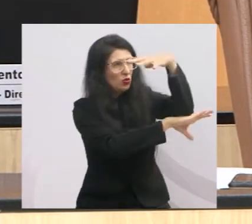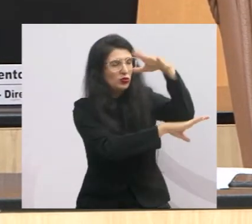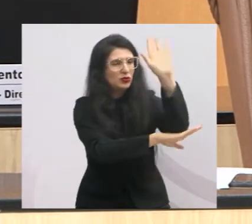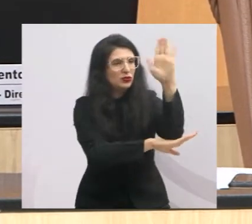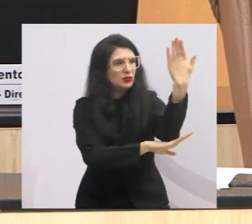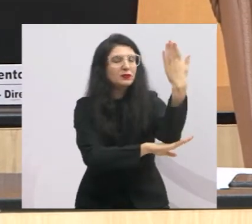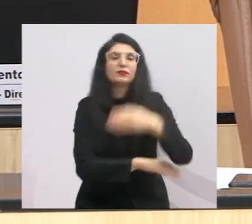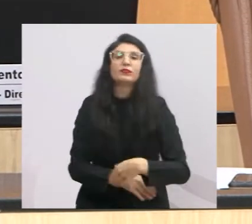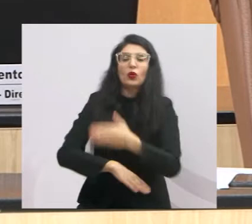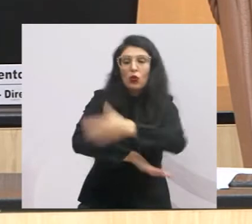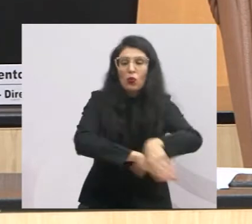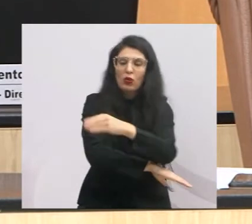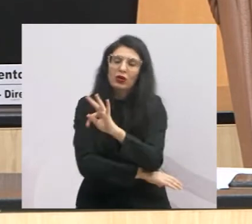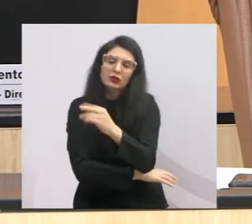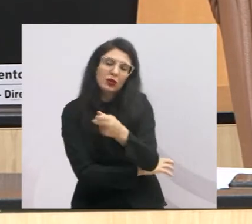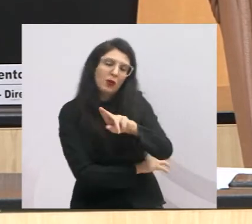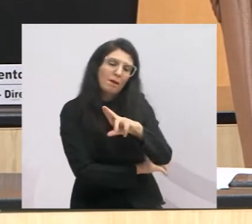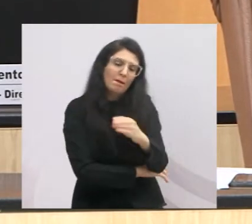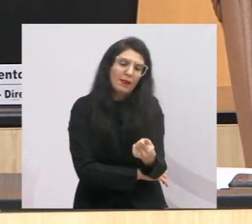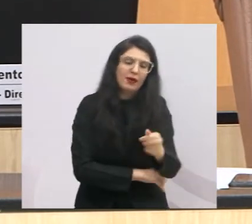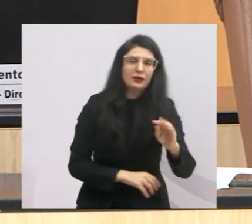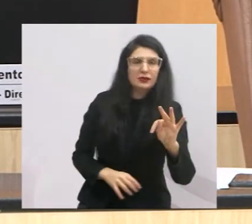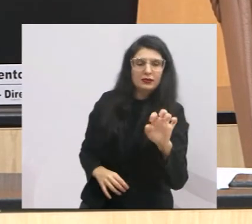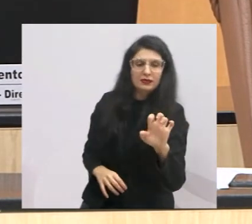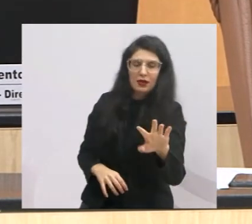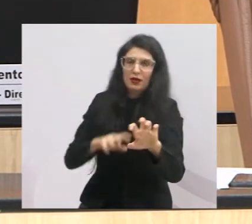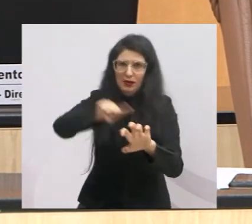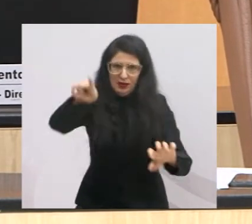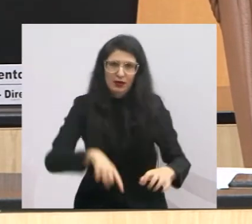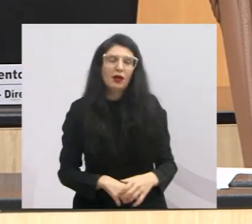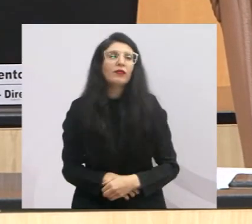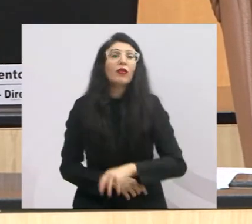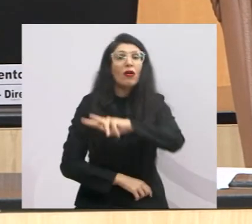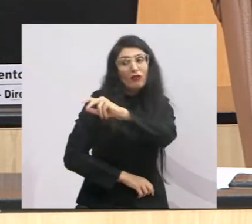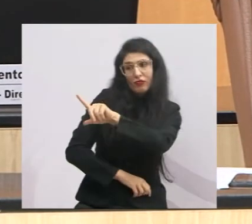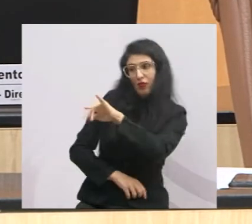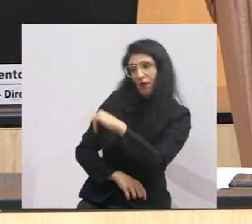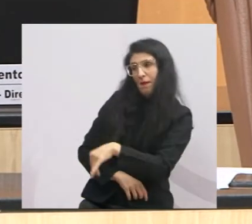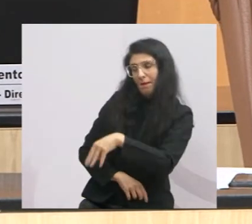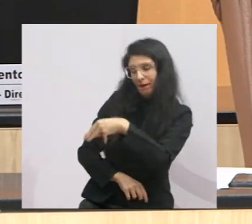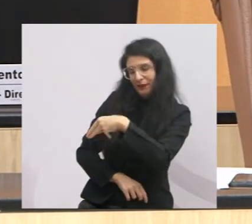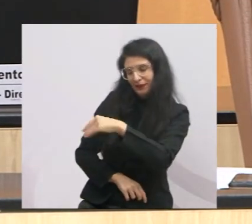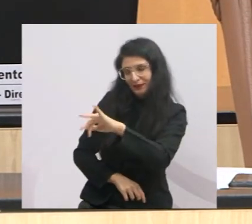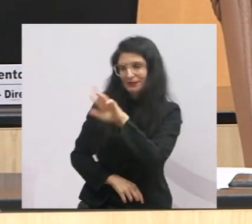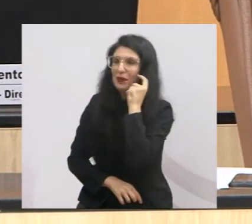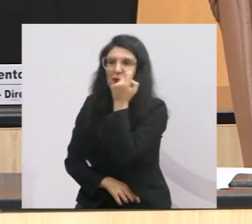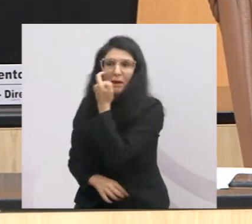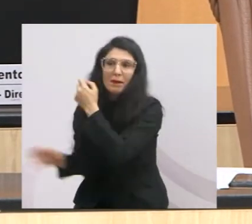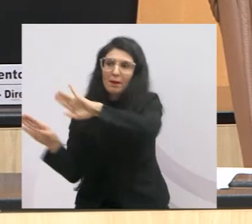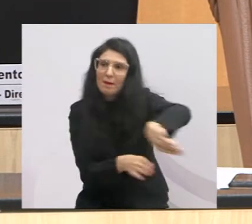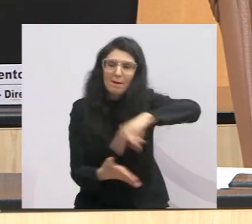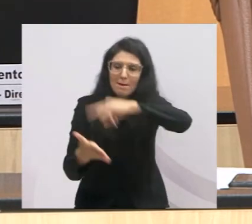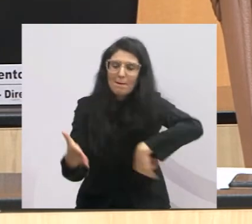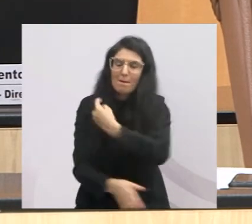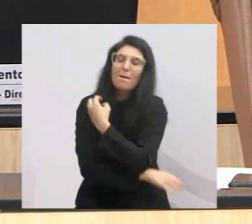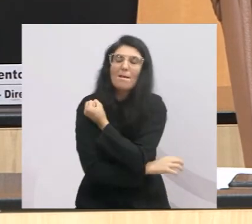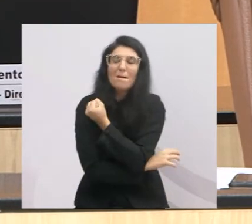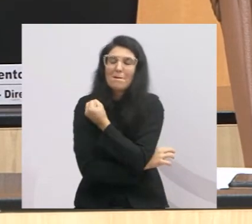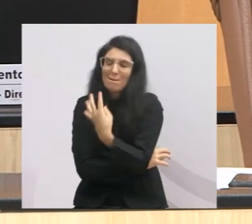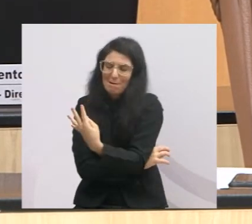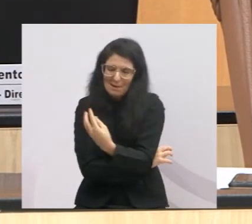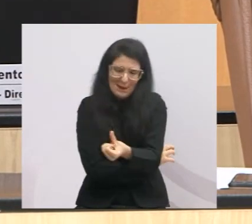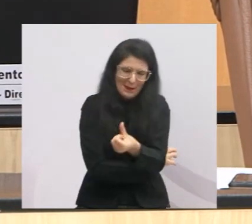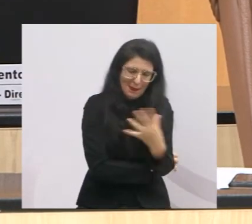fome e sede de justiça, porque serão saciados. Bem-aventurados e felizes os misericordiosos,